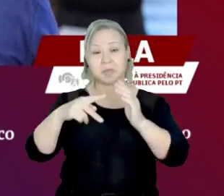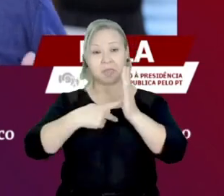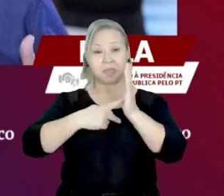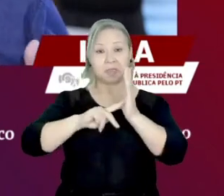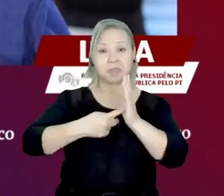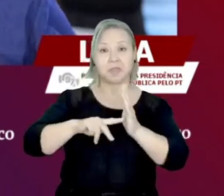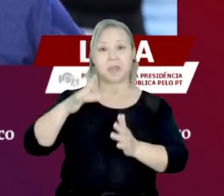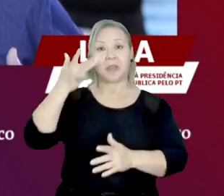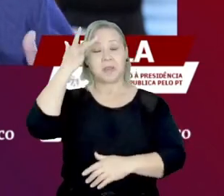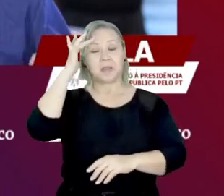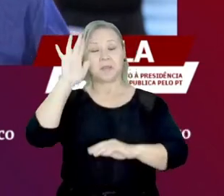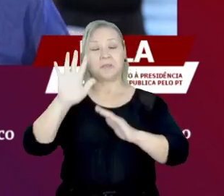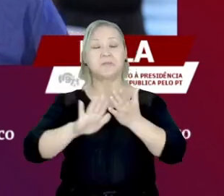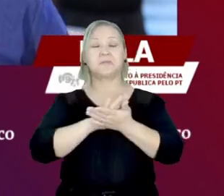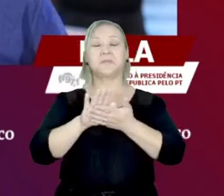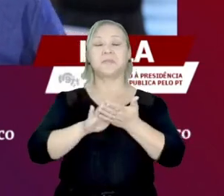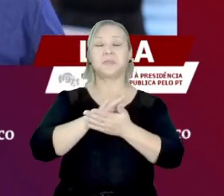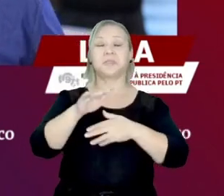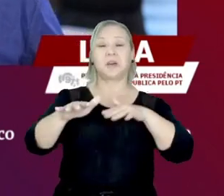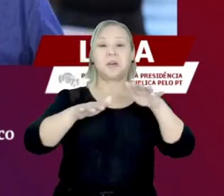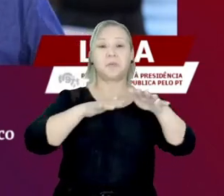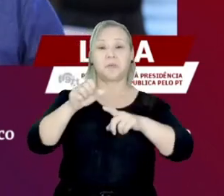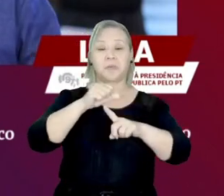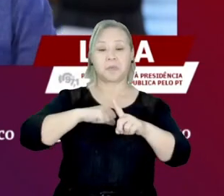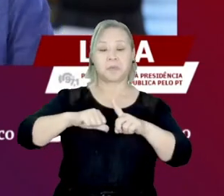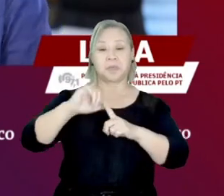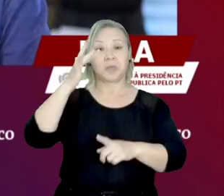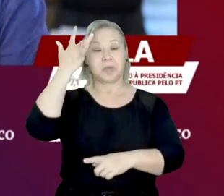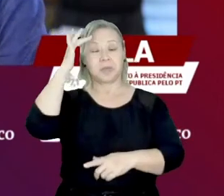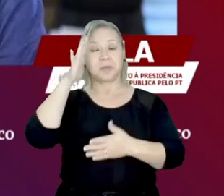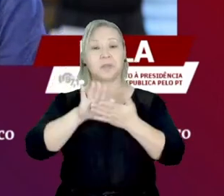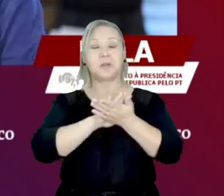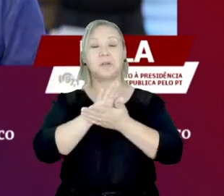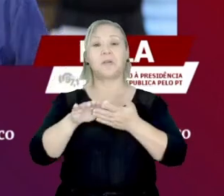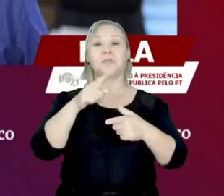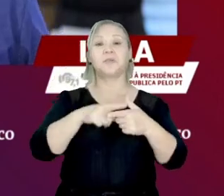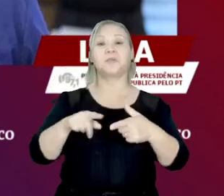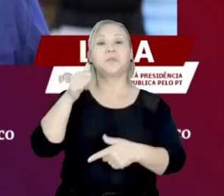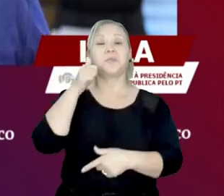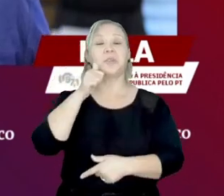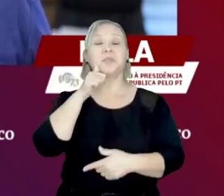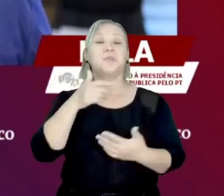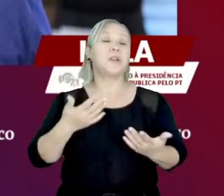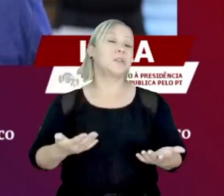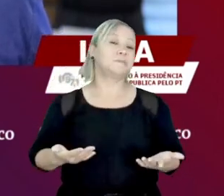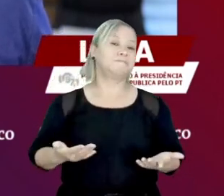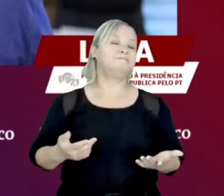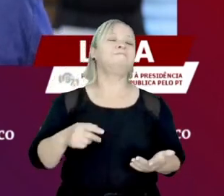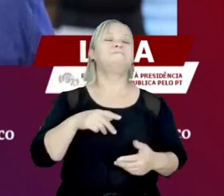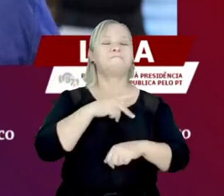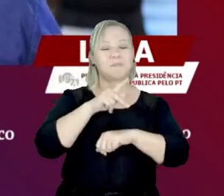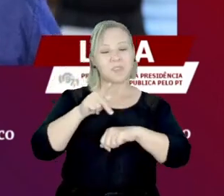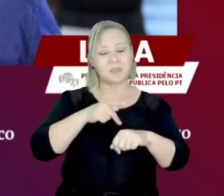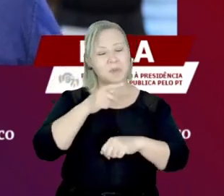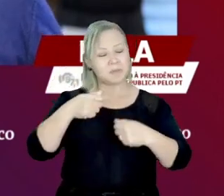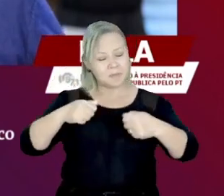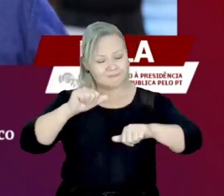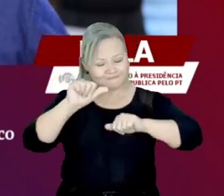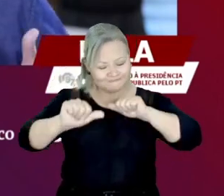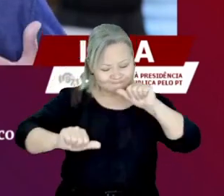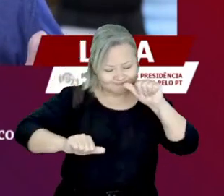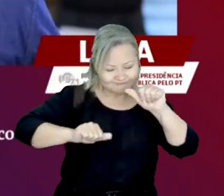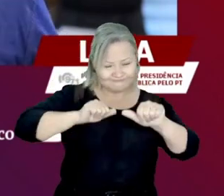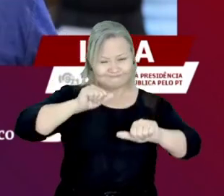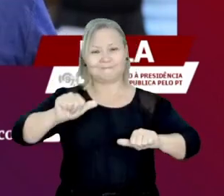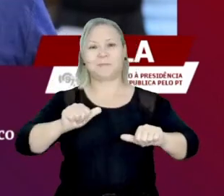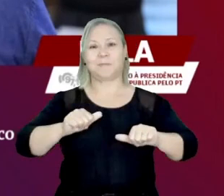É preciso criar condições de equiparação, efetivamente, que já está na Constituição, entre mulheres e homens. As mulheres têm que ser tratadas